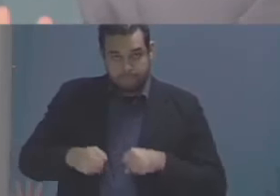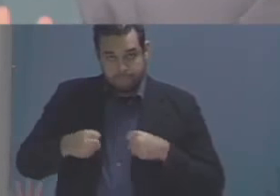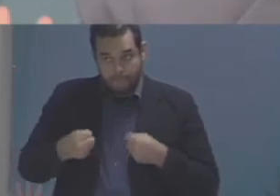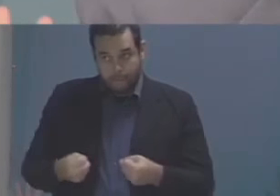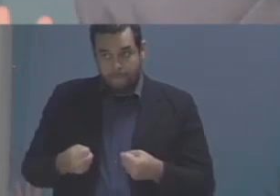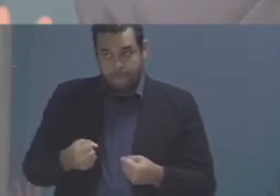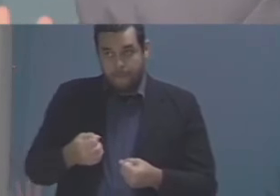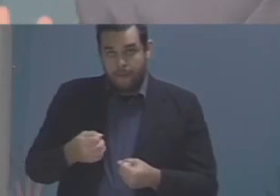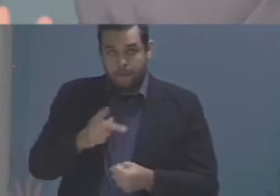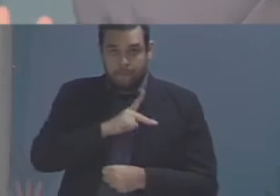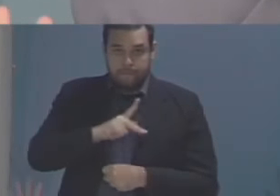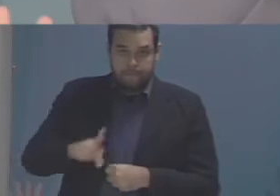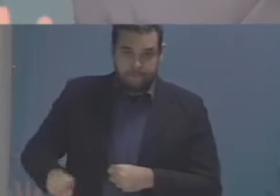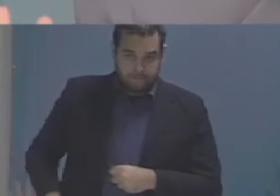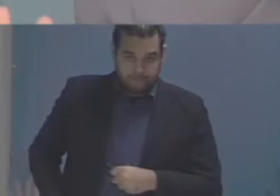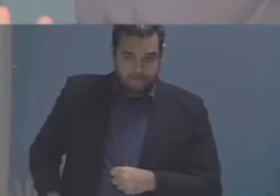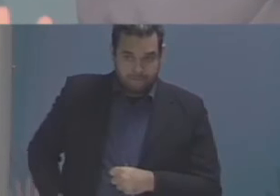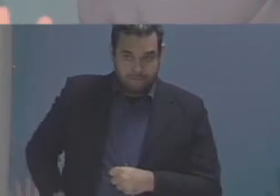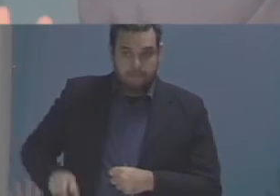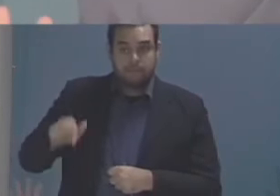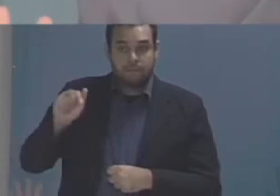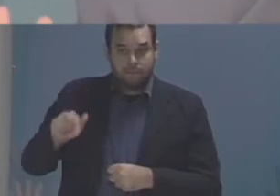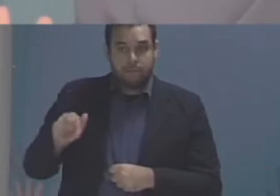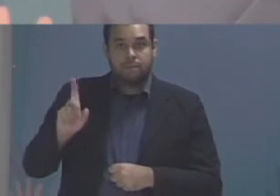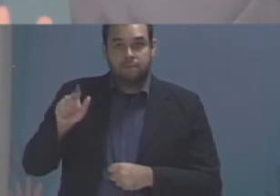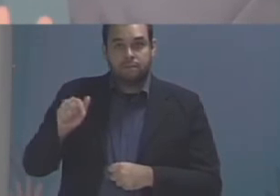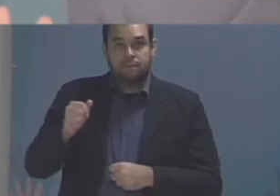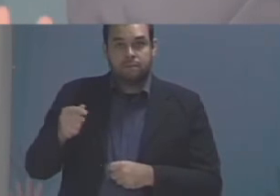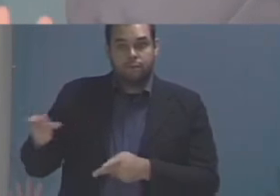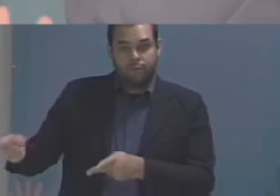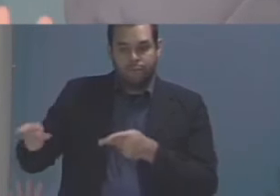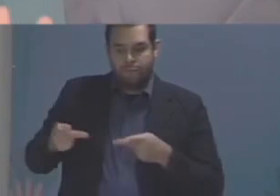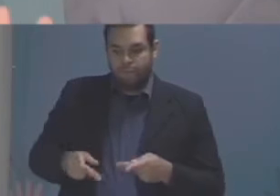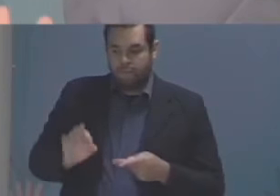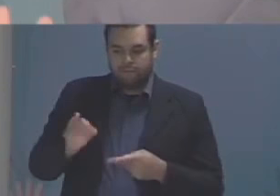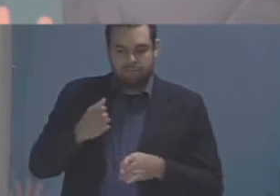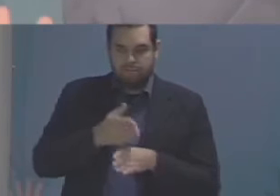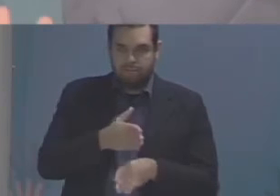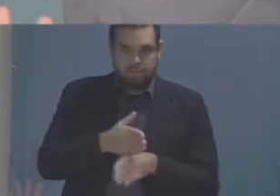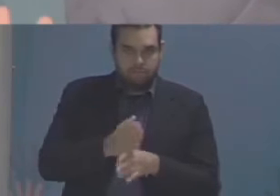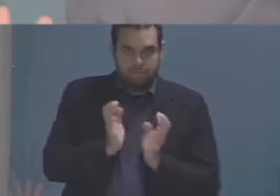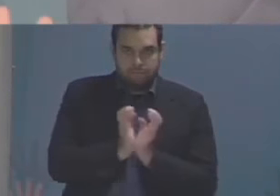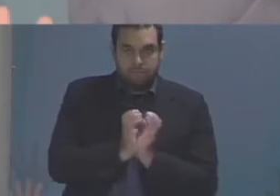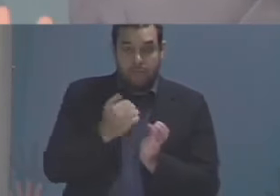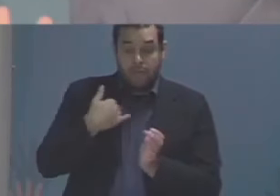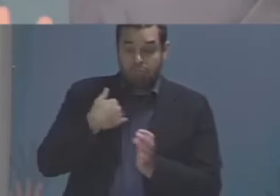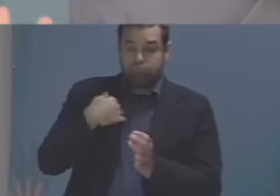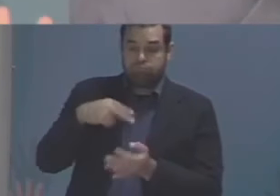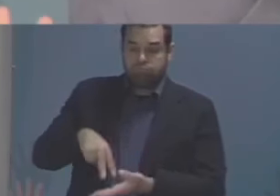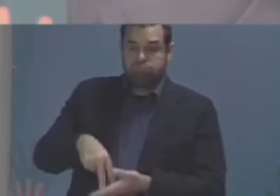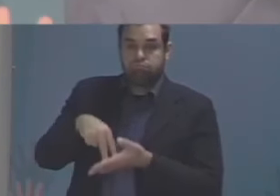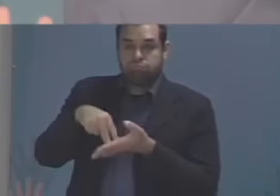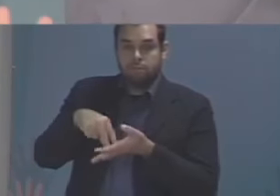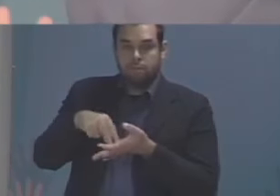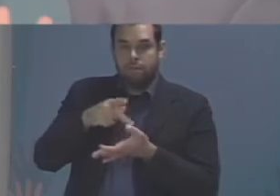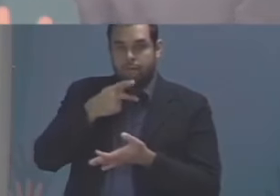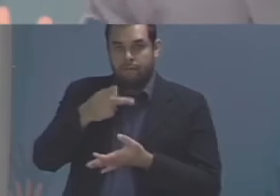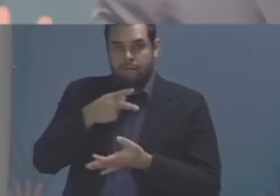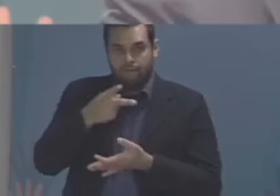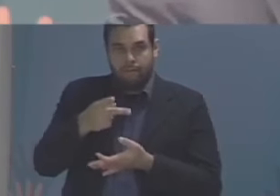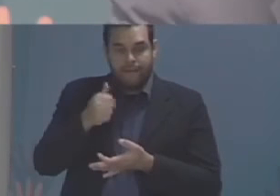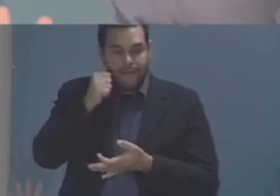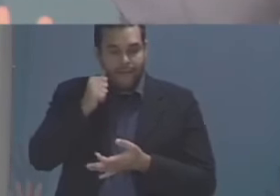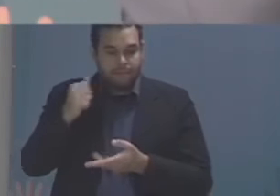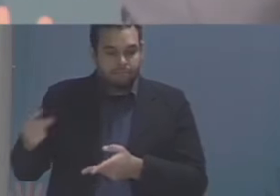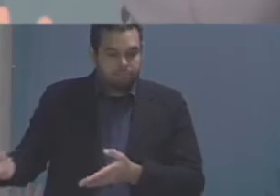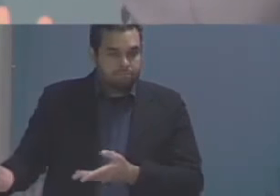a posição da presidente Marisa Bosch, que naquele momento estava convite, nem era membro da Comorg, o Comorg era eu, de ter uma expressão que foi enquanto